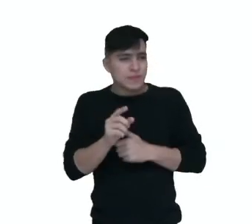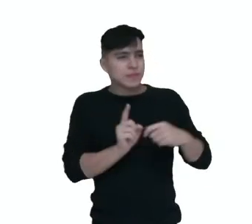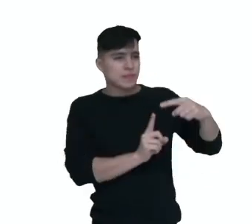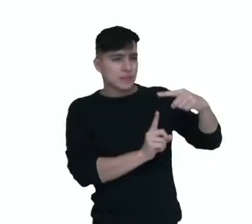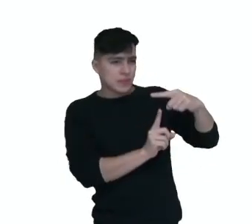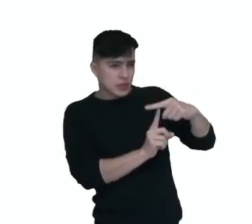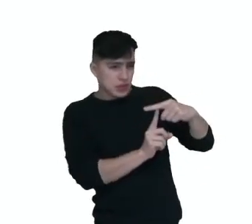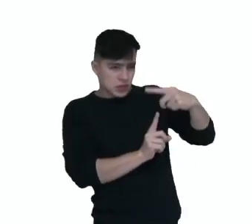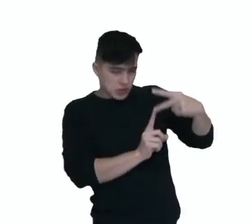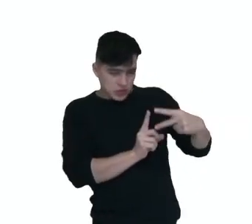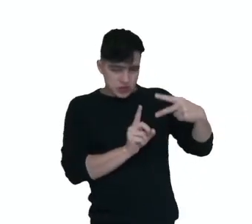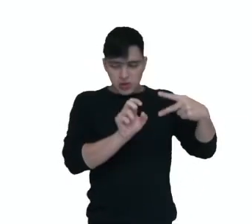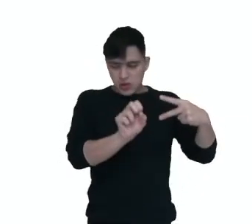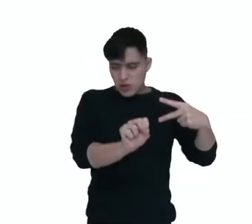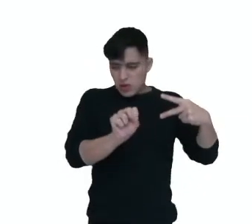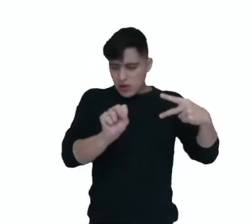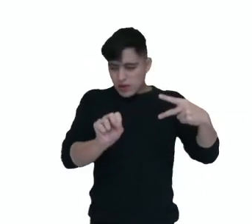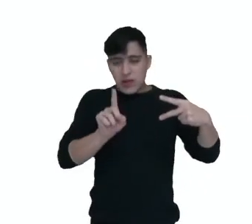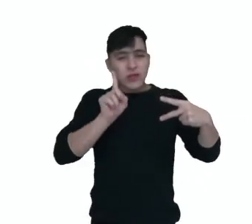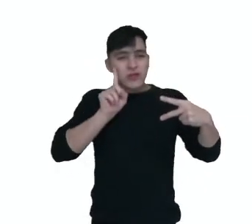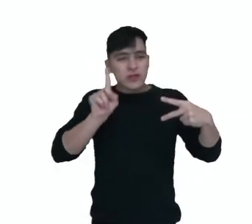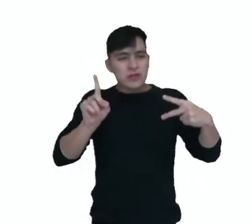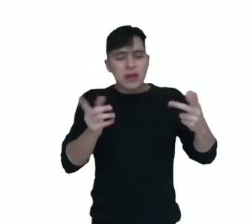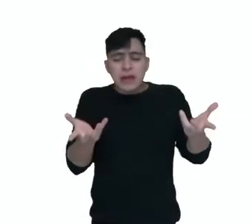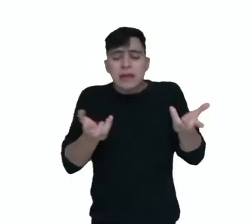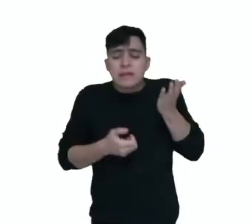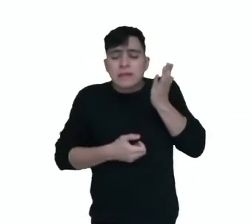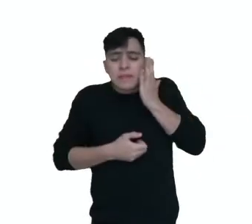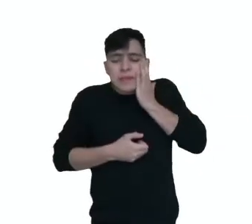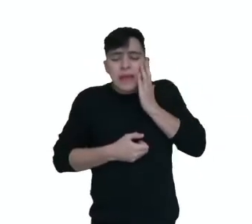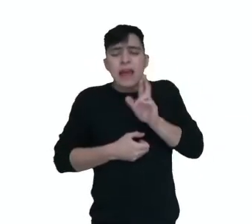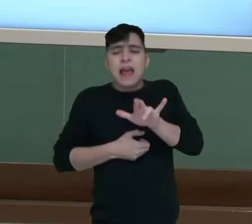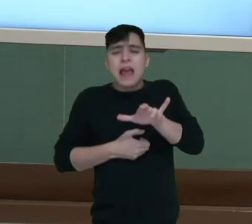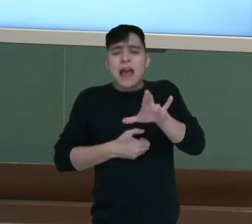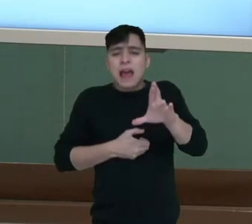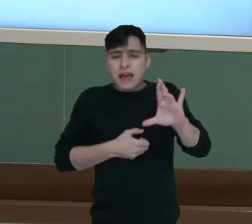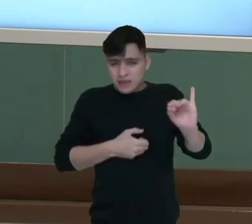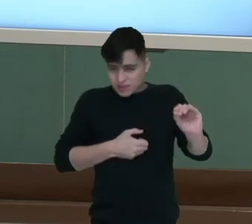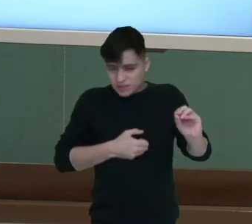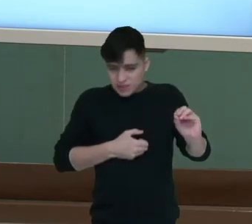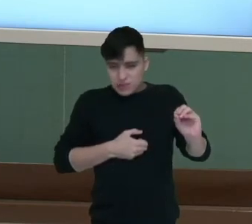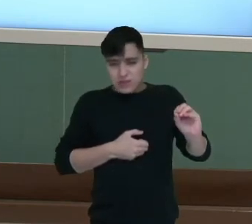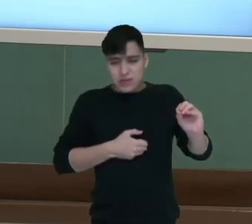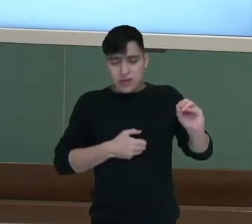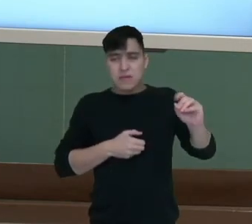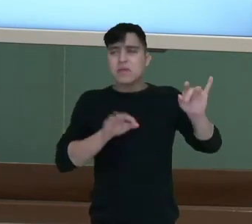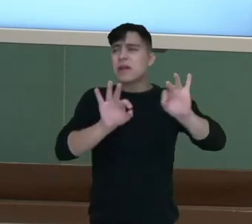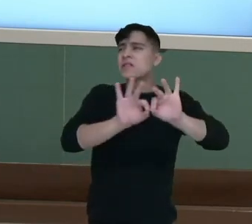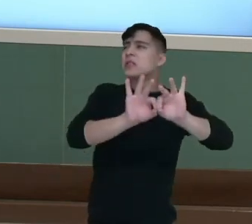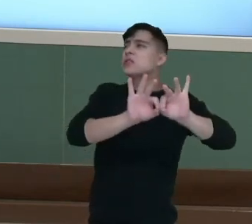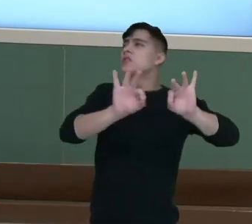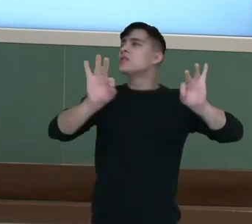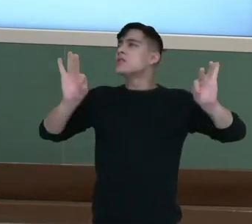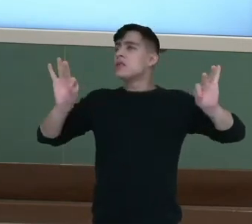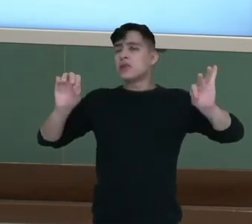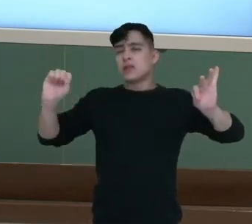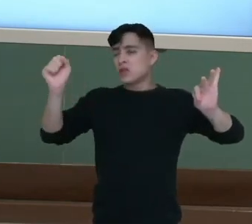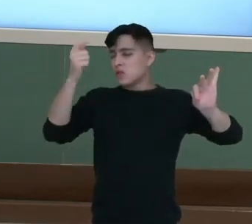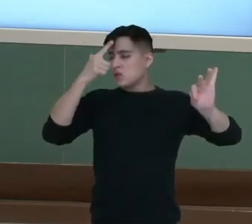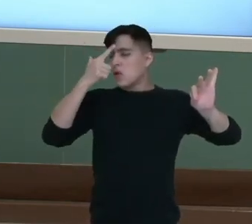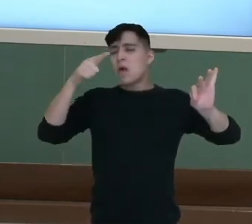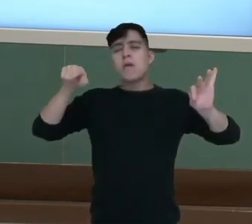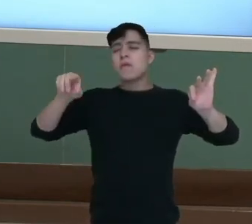seria o período de Mercúrio 88 dias, e eu quero saber o raio, que nos casos seria a distância em relação ao Sol, certo?